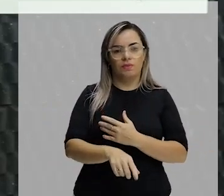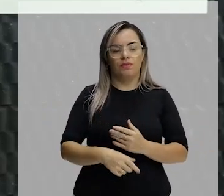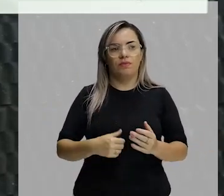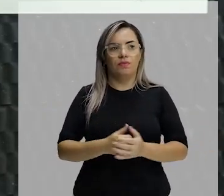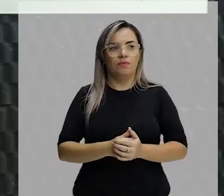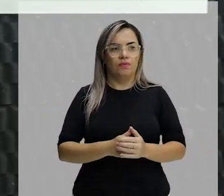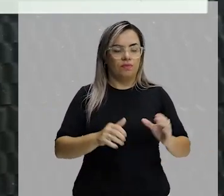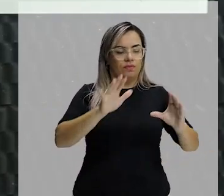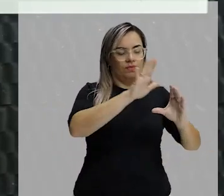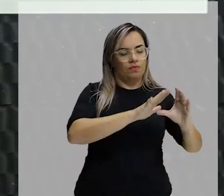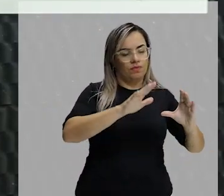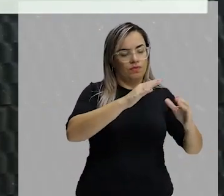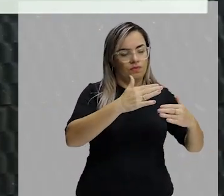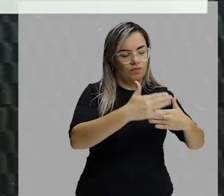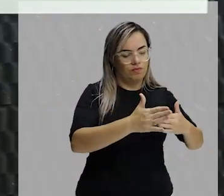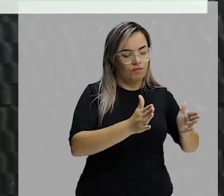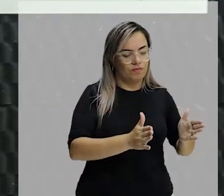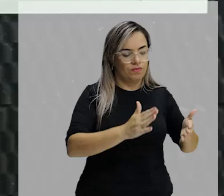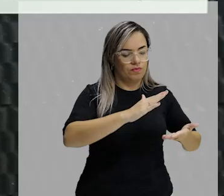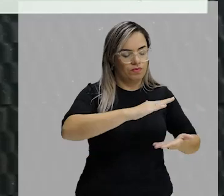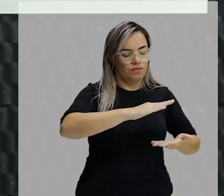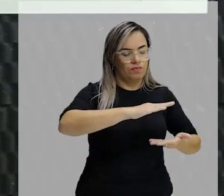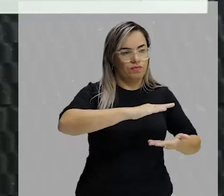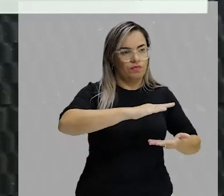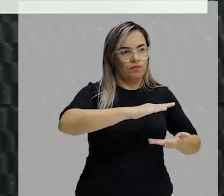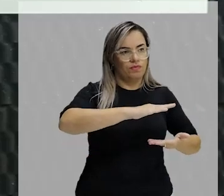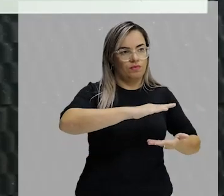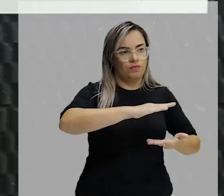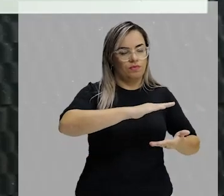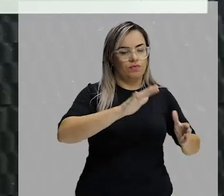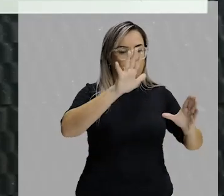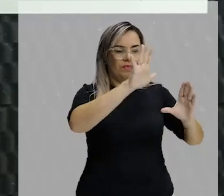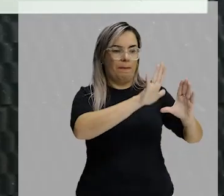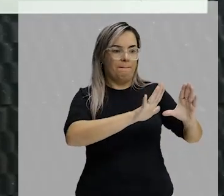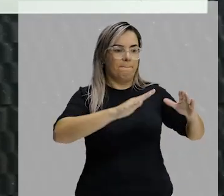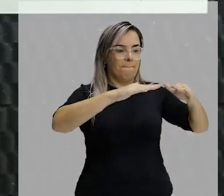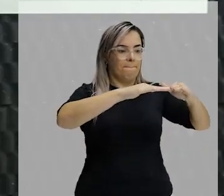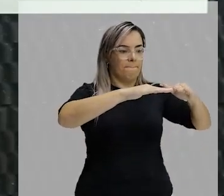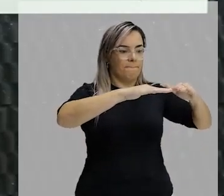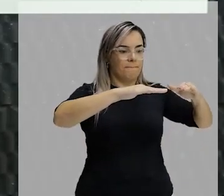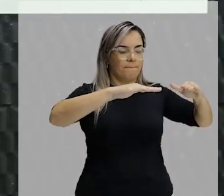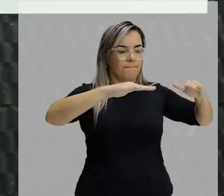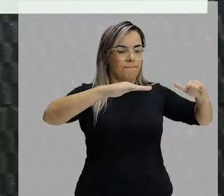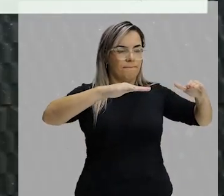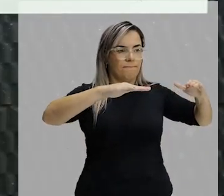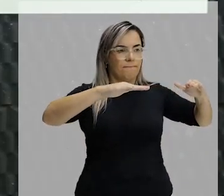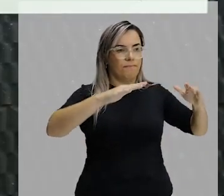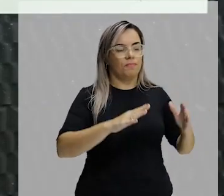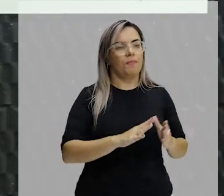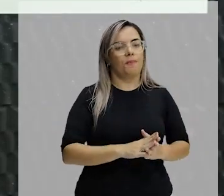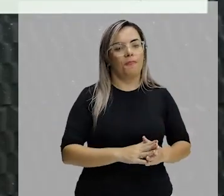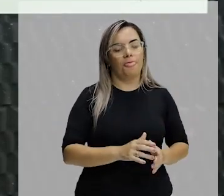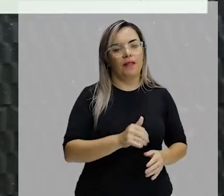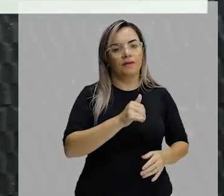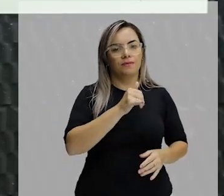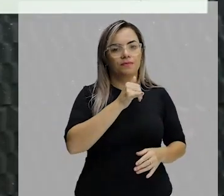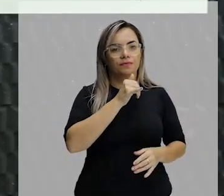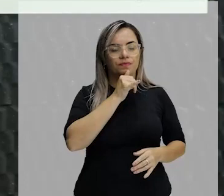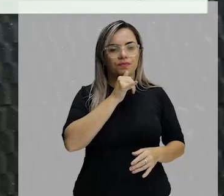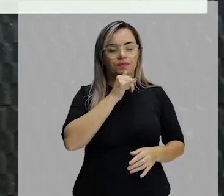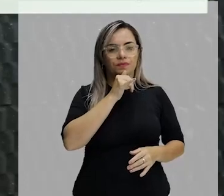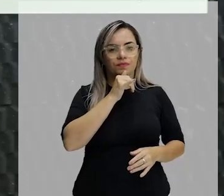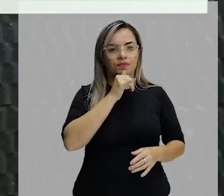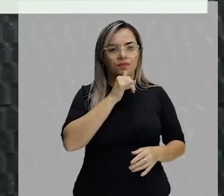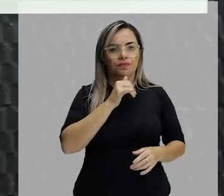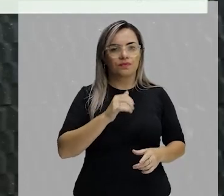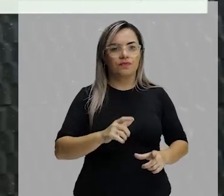mede espaço da superfície, de uma superfície plana. Por exemplo, se eu quero saber o espaço desse quadro, que é